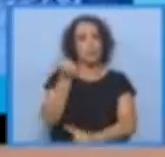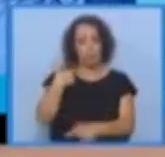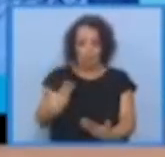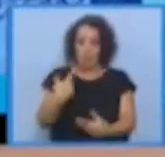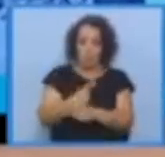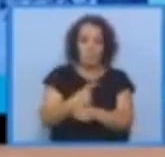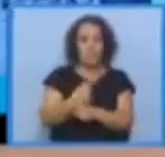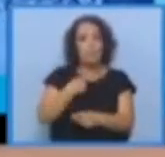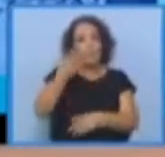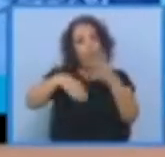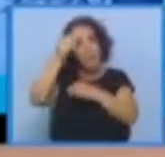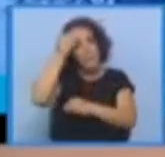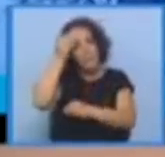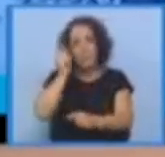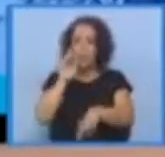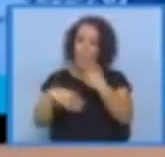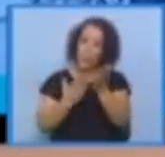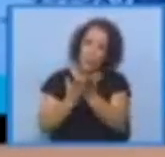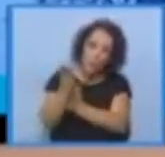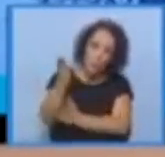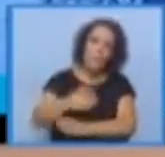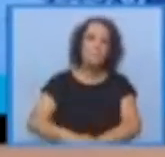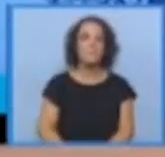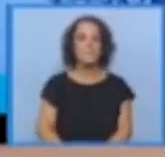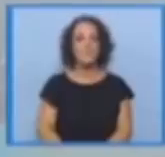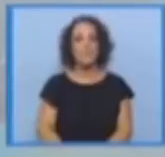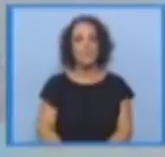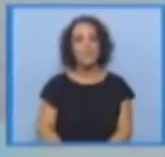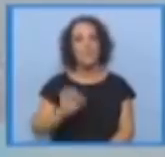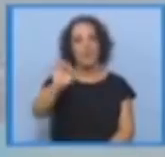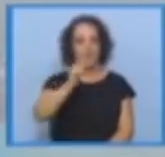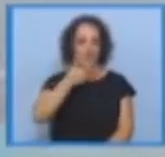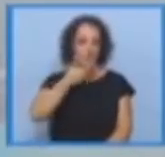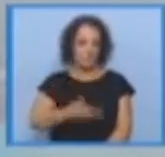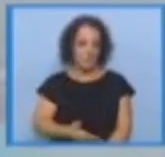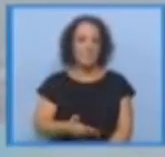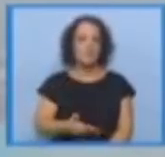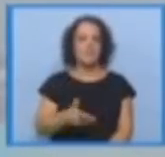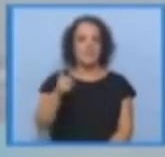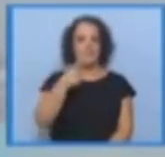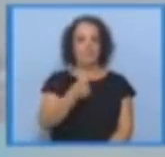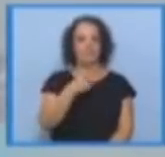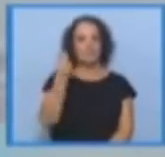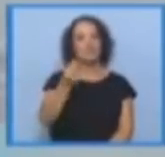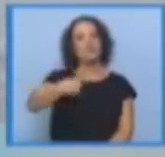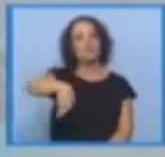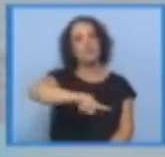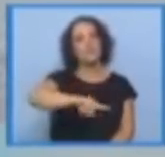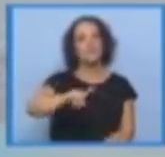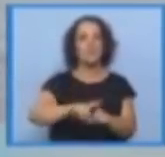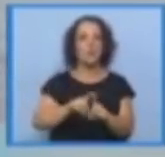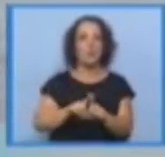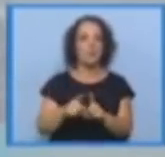feliz porque continuo a aprender muita coisa e dou o que posso, não é? Pela sua experiência, dizer que os jovens estão de alguma forma de